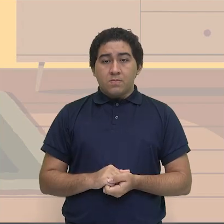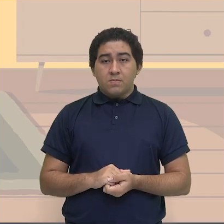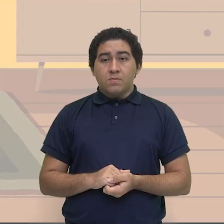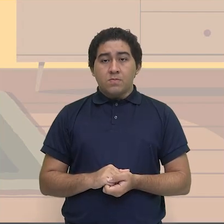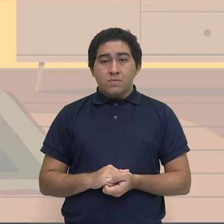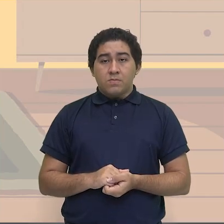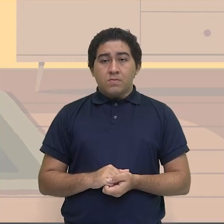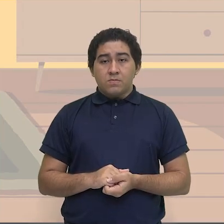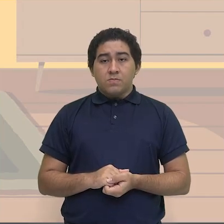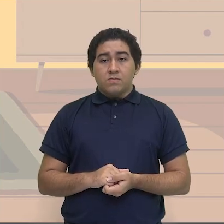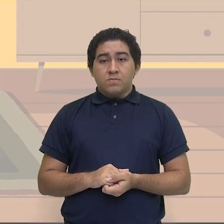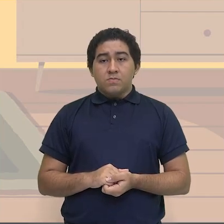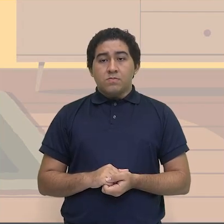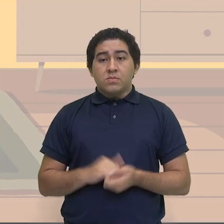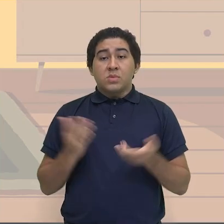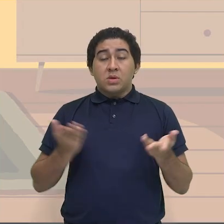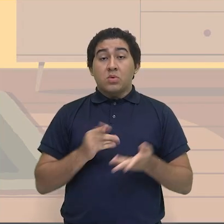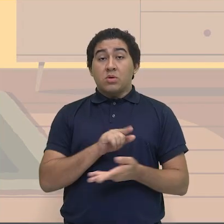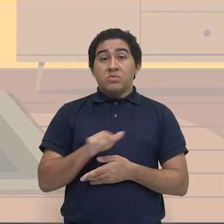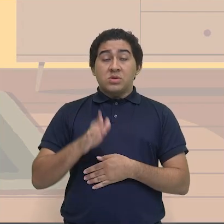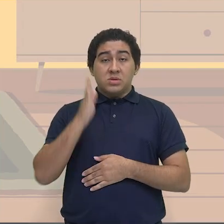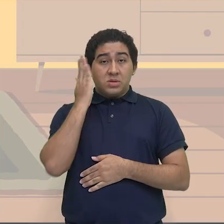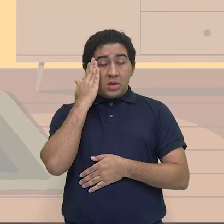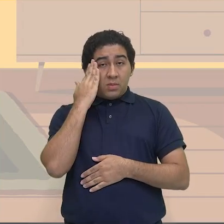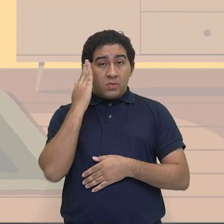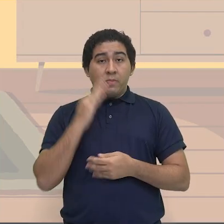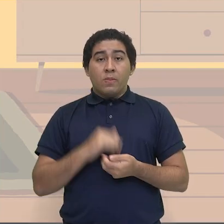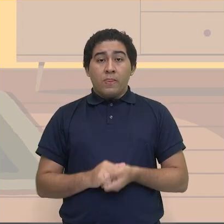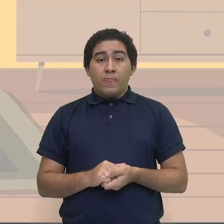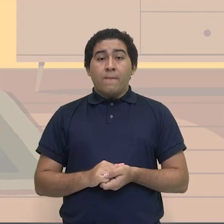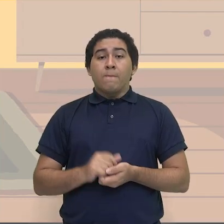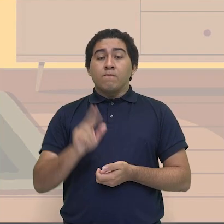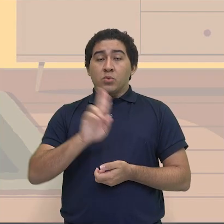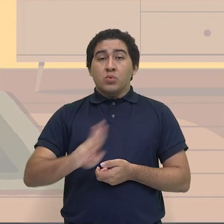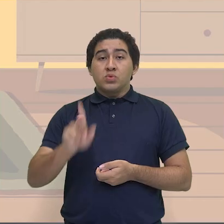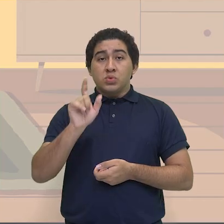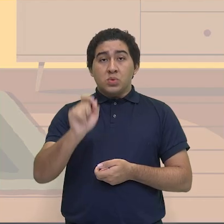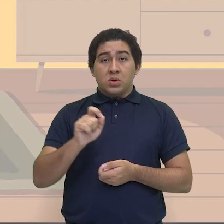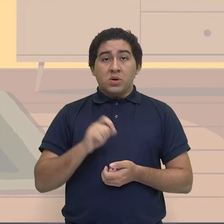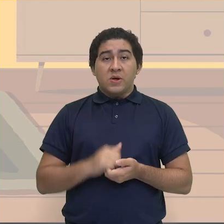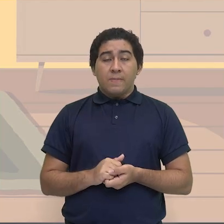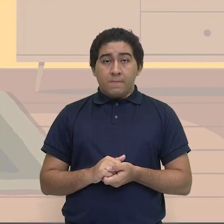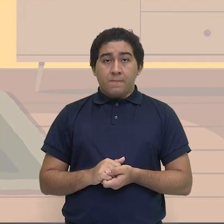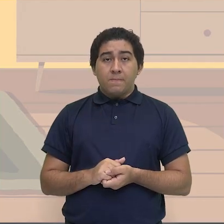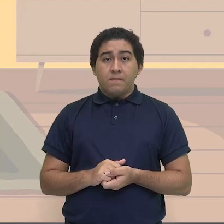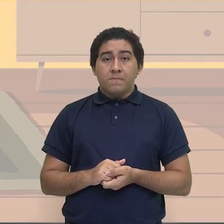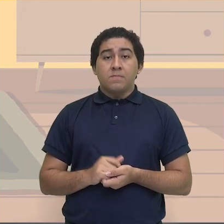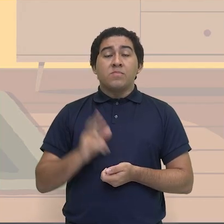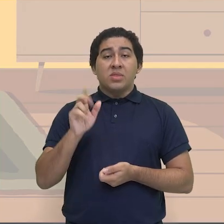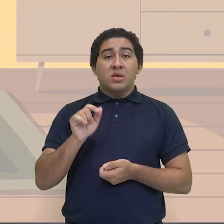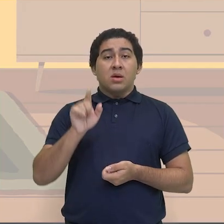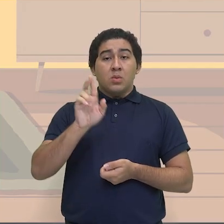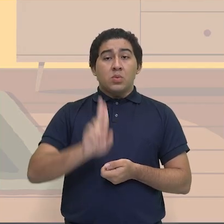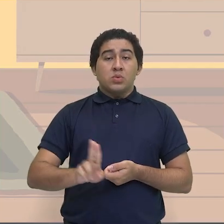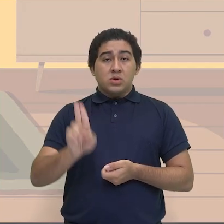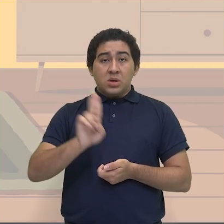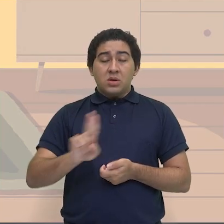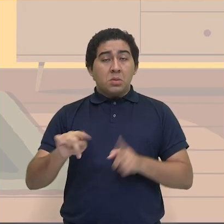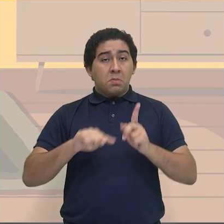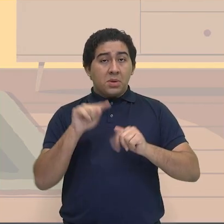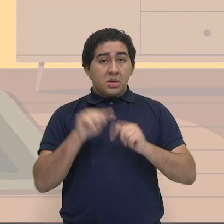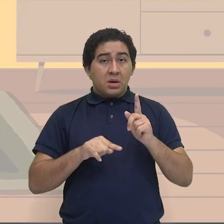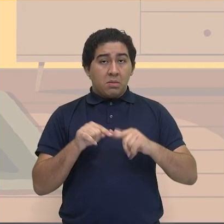agora, você já sabe que eles servem para quê? Para serem utilizados para ligar dispositivos